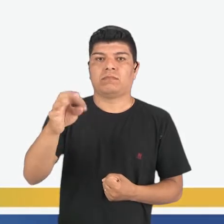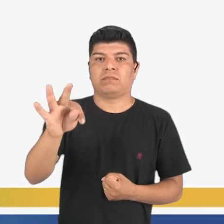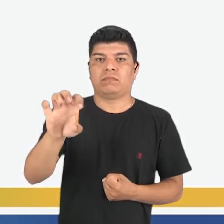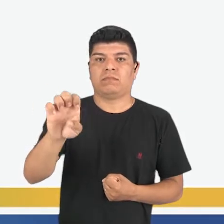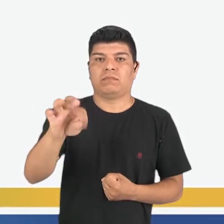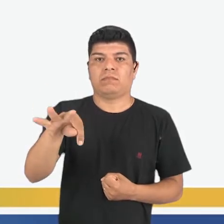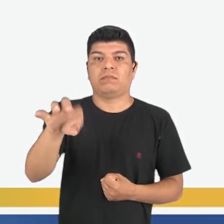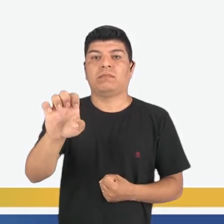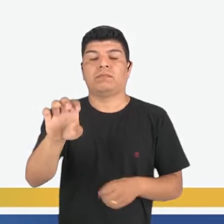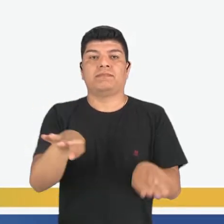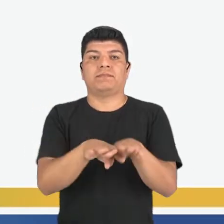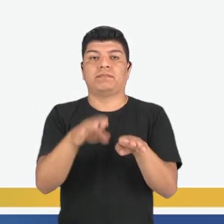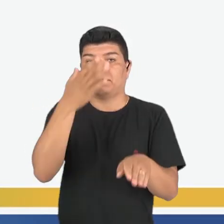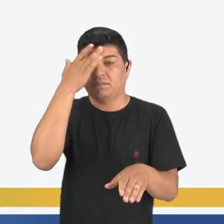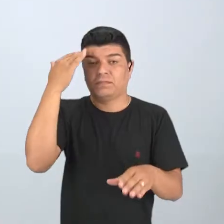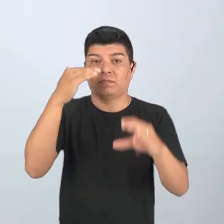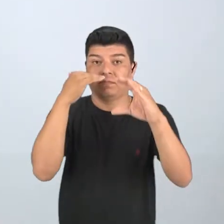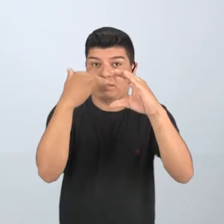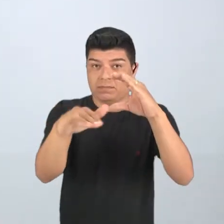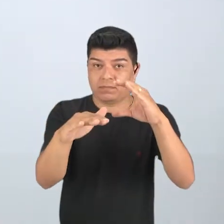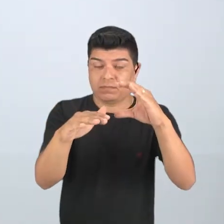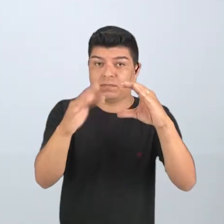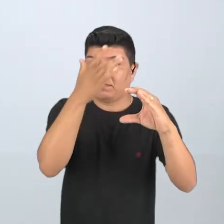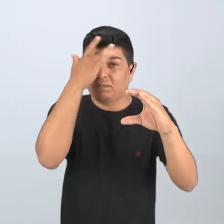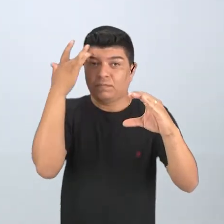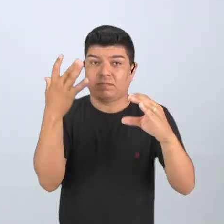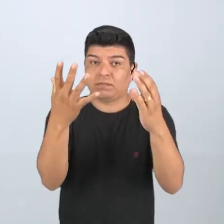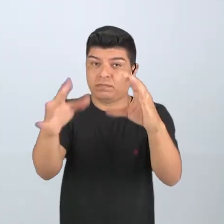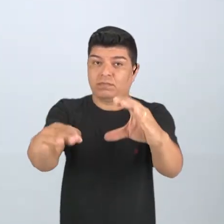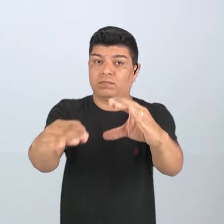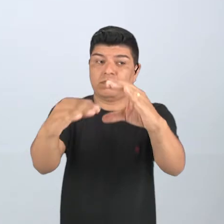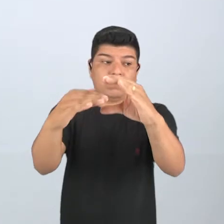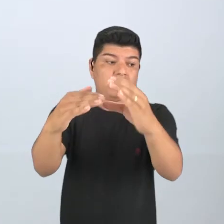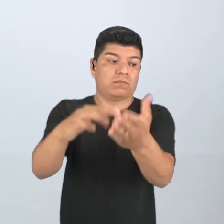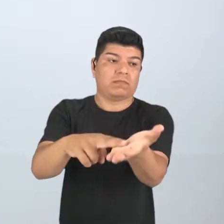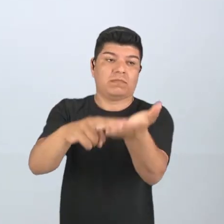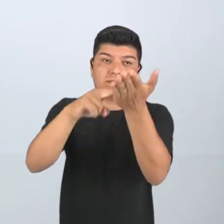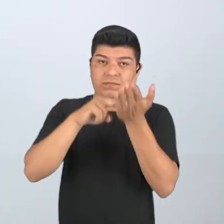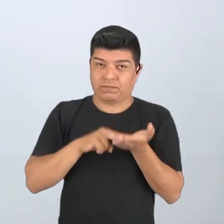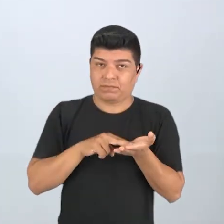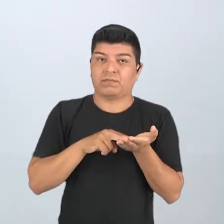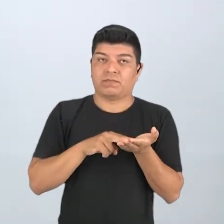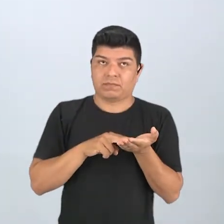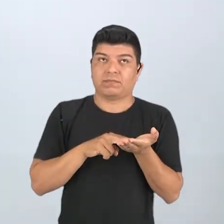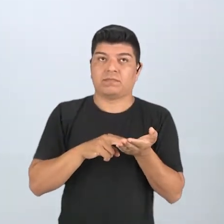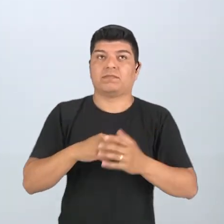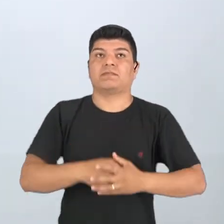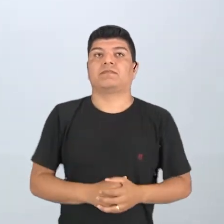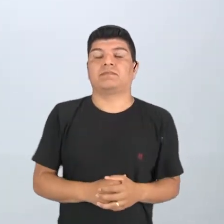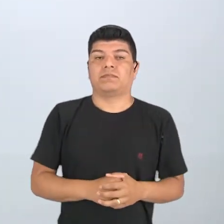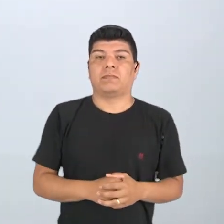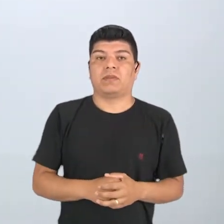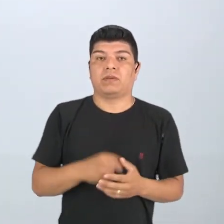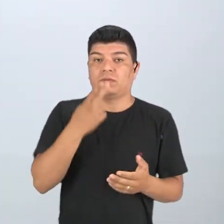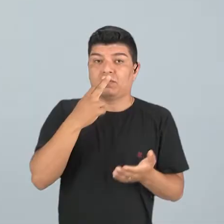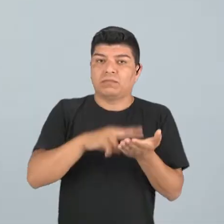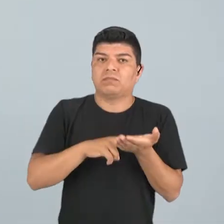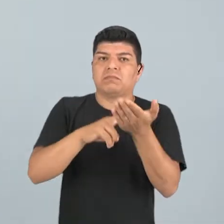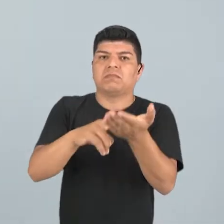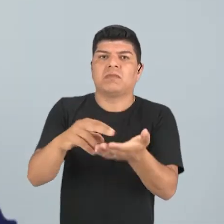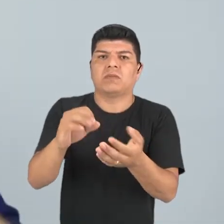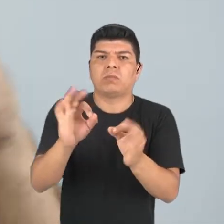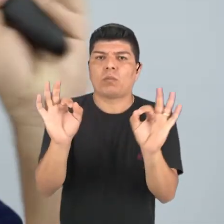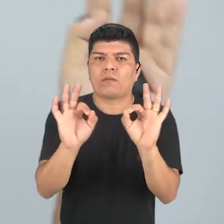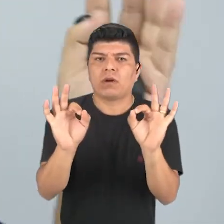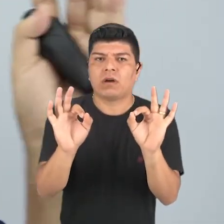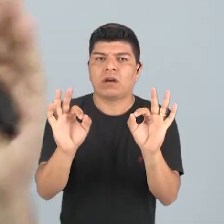a pessoa que envia e a pessoa que recebe. Isso aí é de fato sim. Porque você vai mandar uma carta para o nada? Você